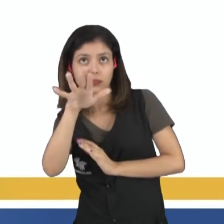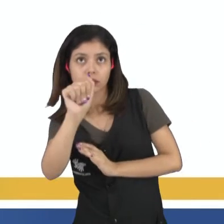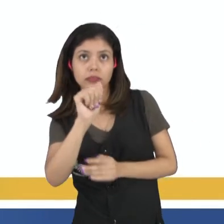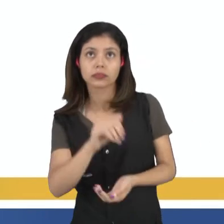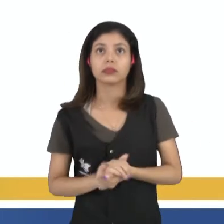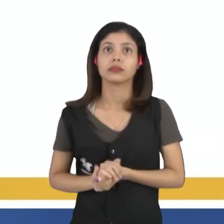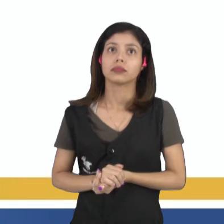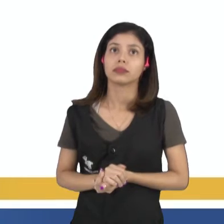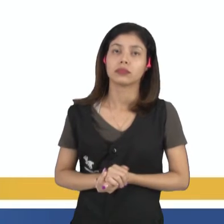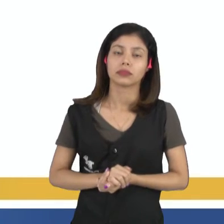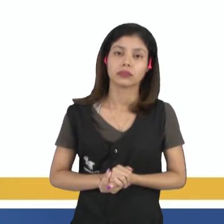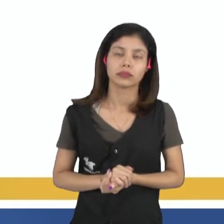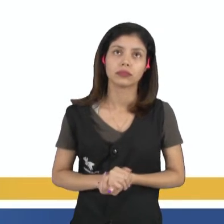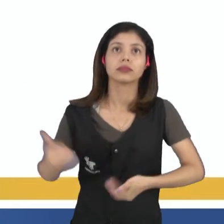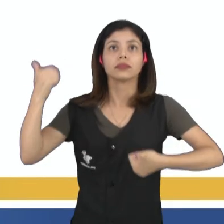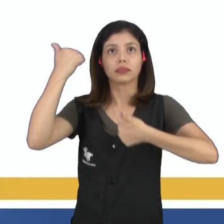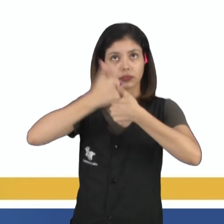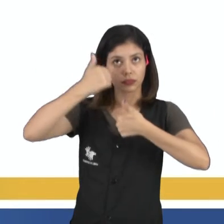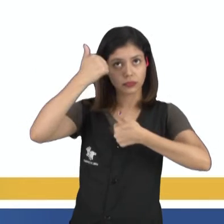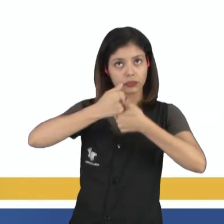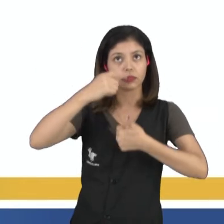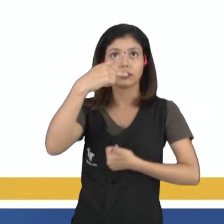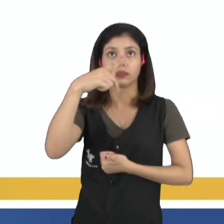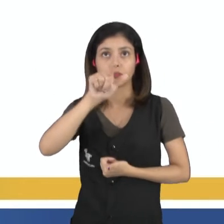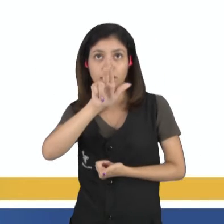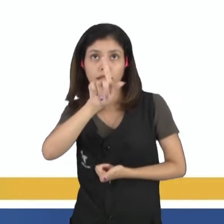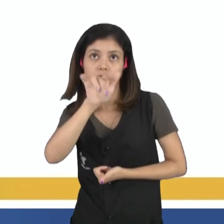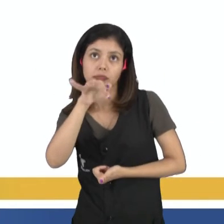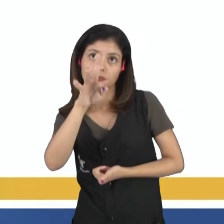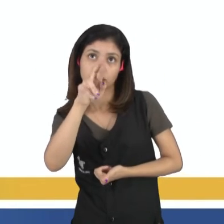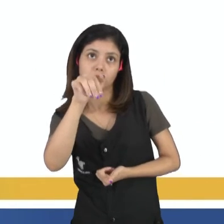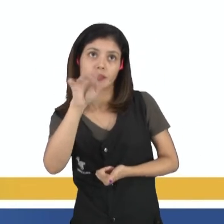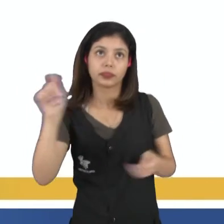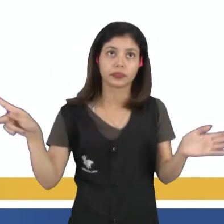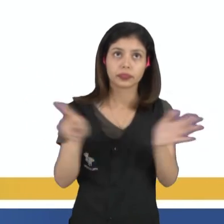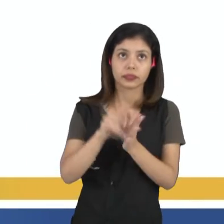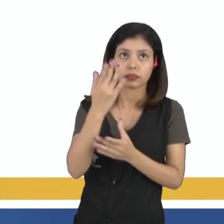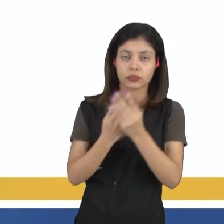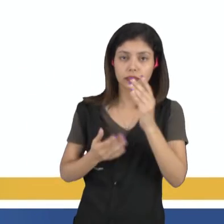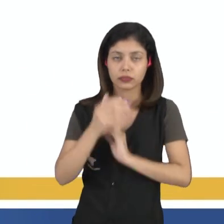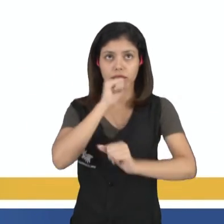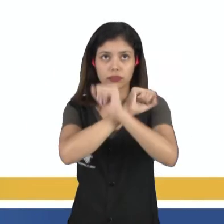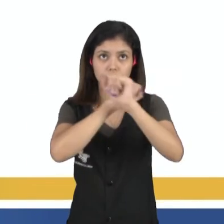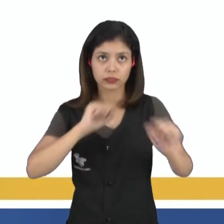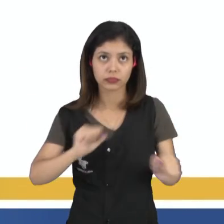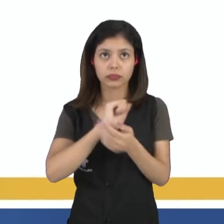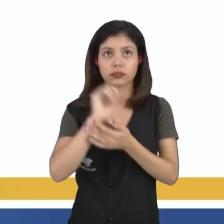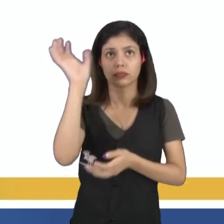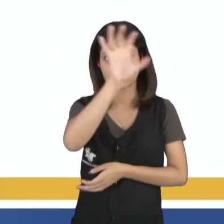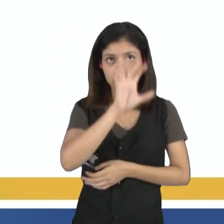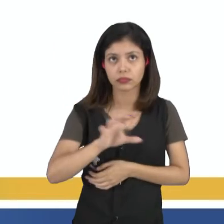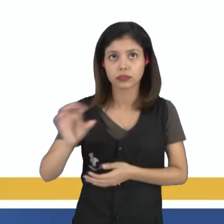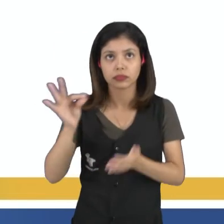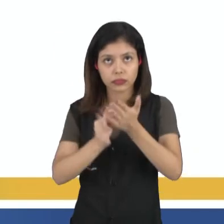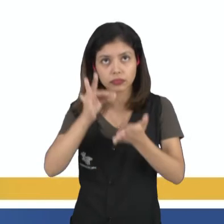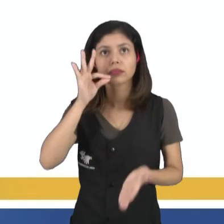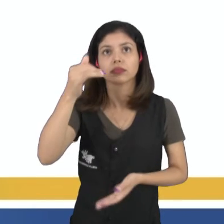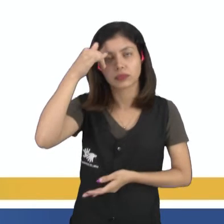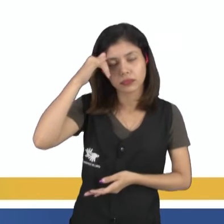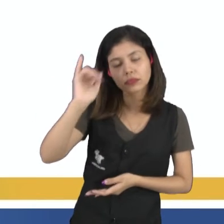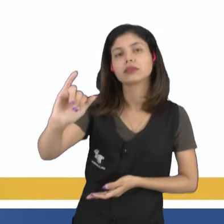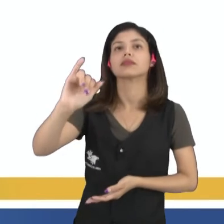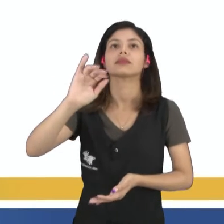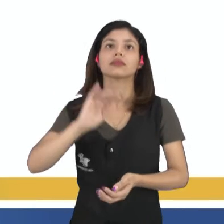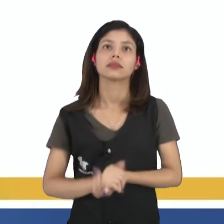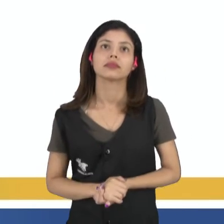pelos abolicionismo abolicionismo para substituir paulatinamente a mão de obra escrava nas